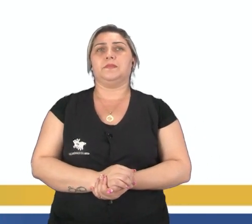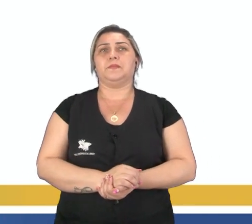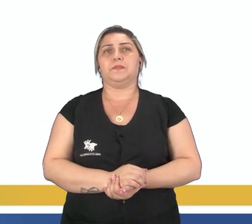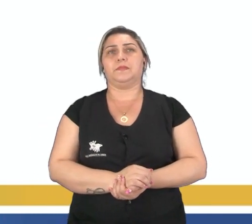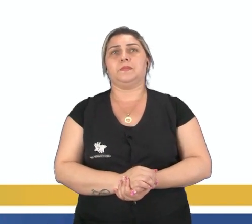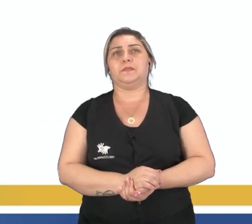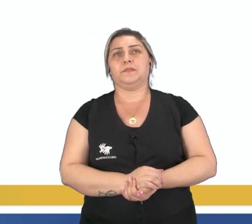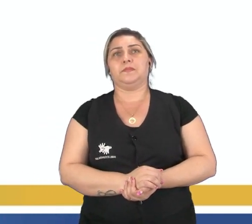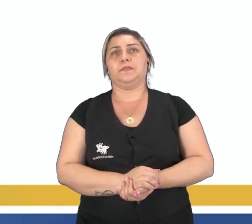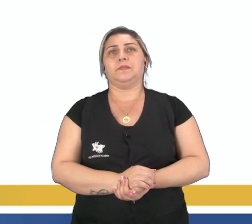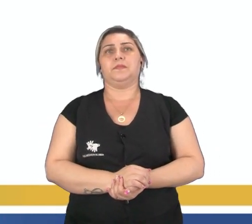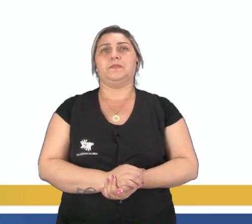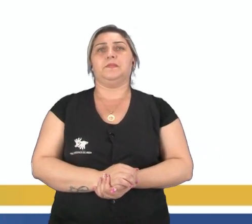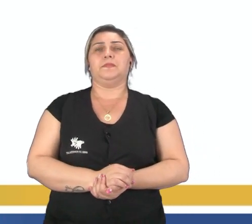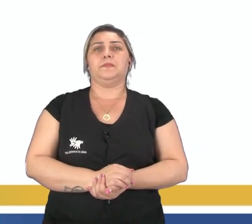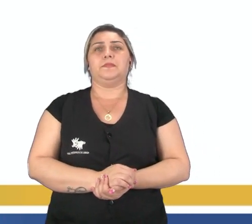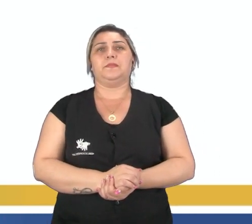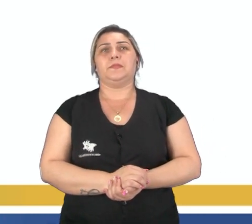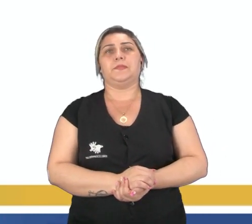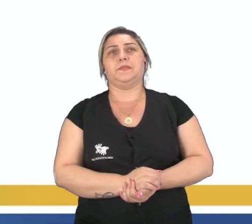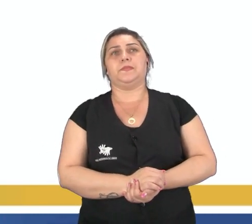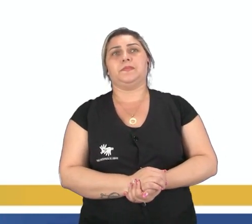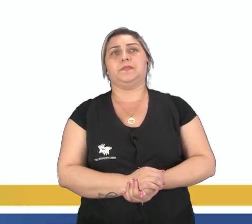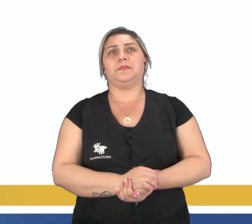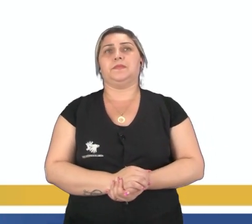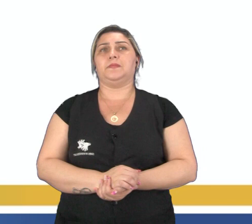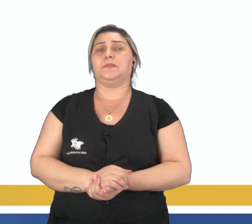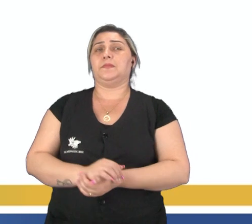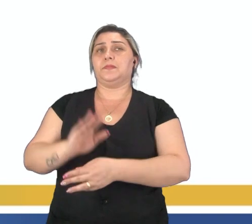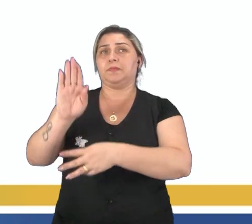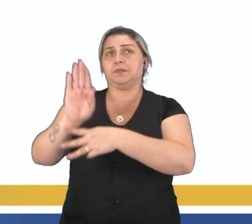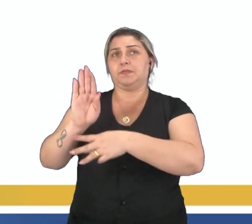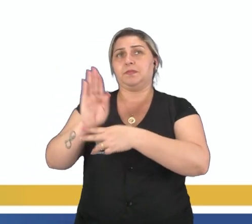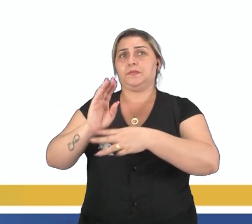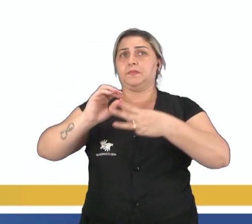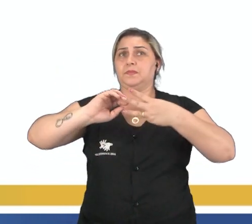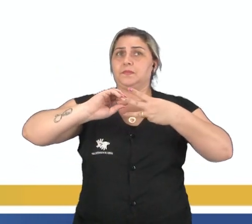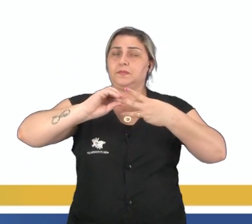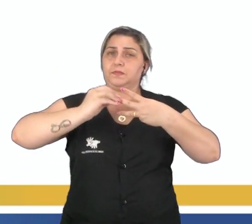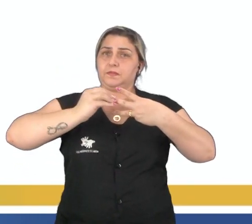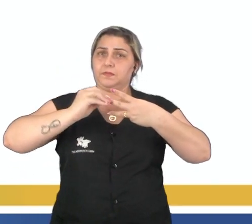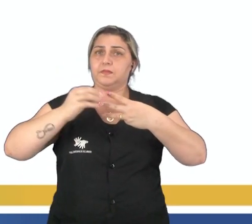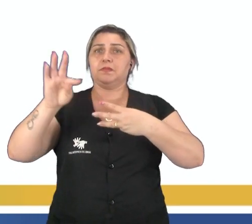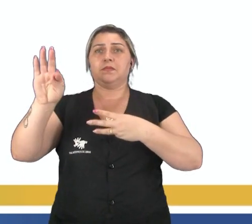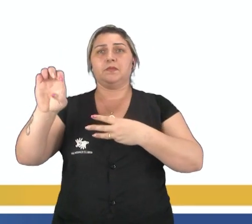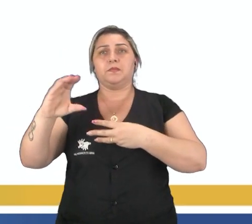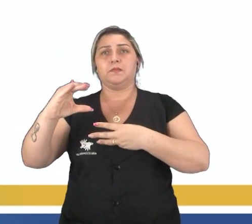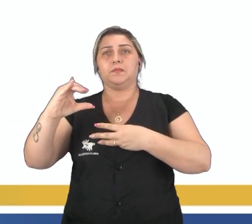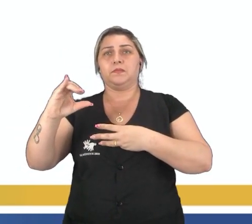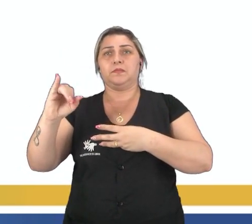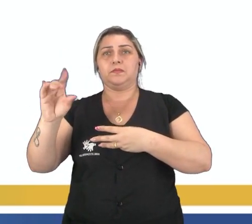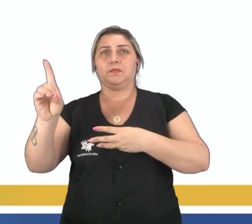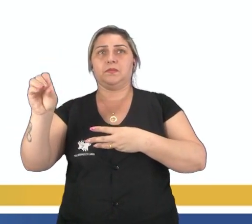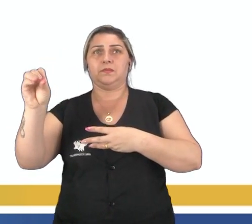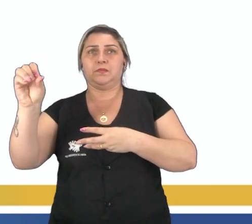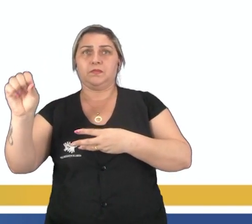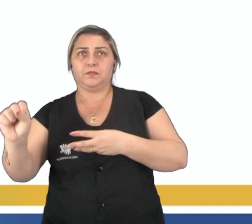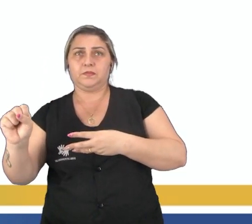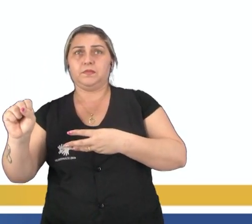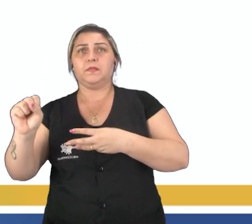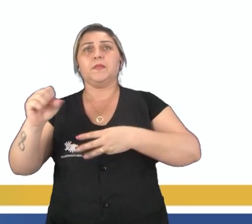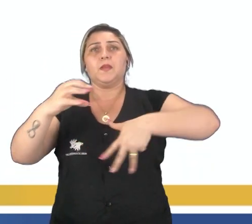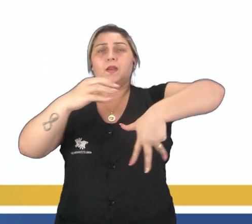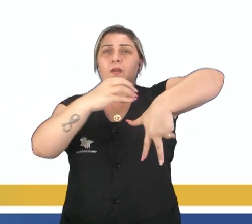Nesse caso, ó, seria a letra B. conjunto de células desempenhando uma